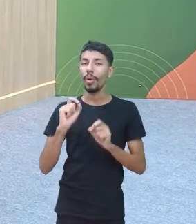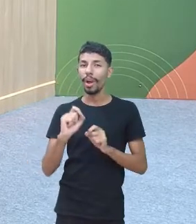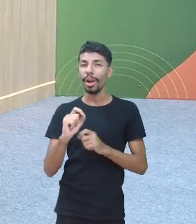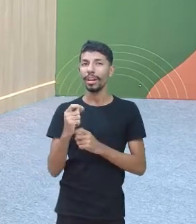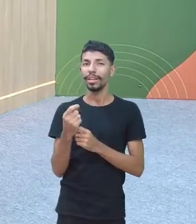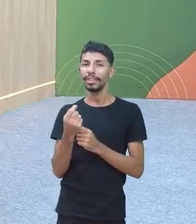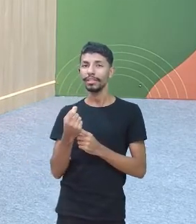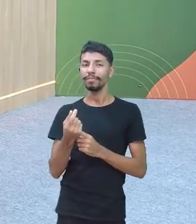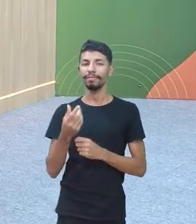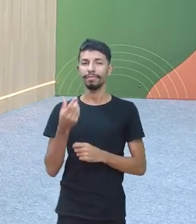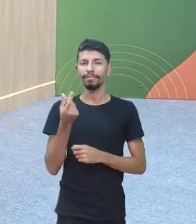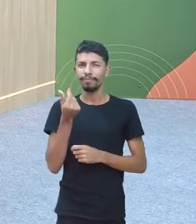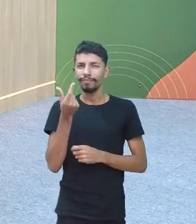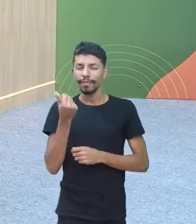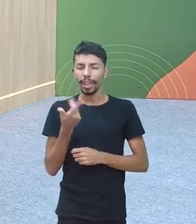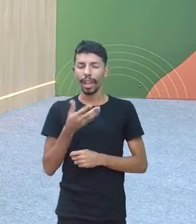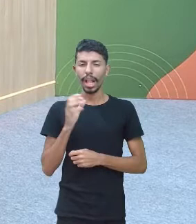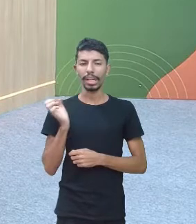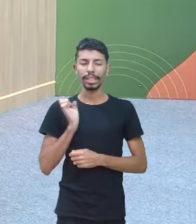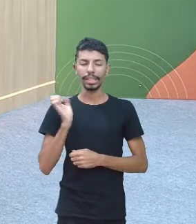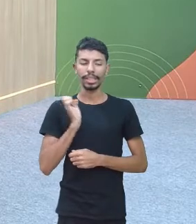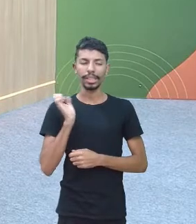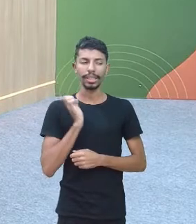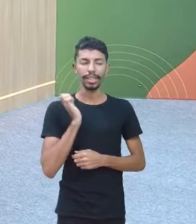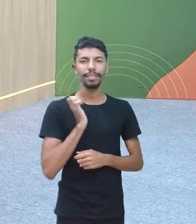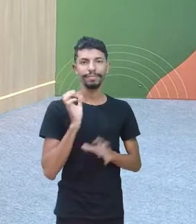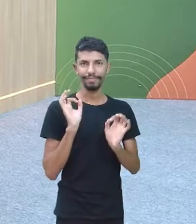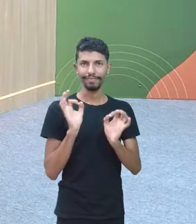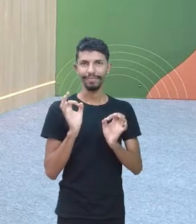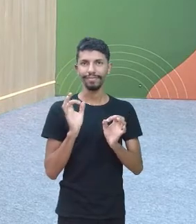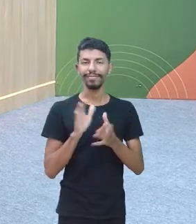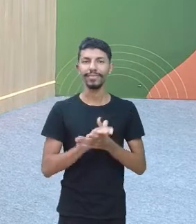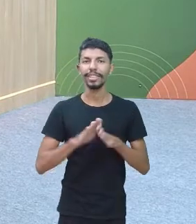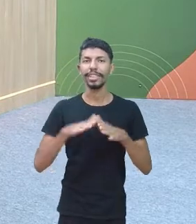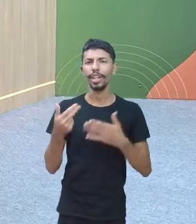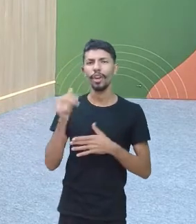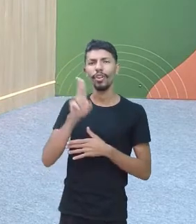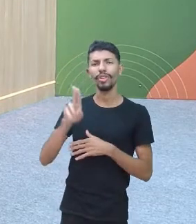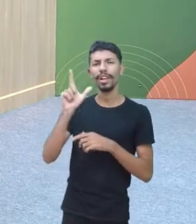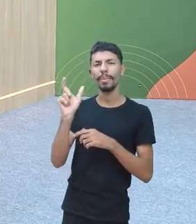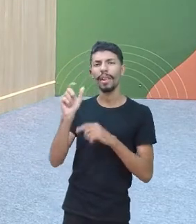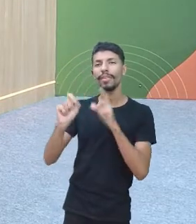mais que a gente, e aí designava o nome brega